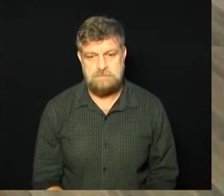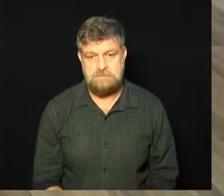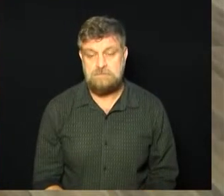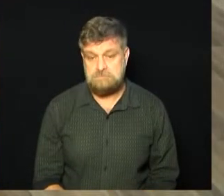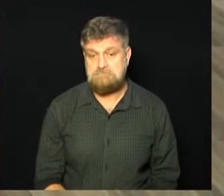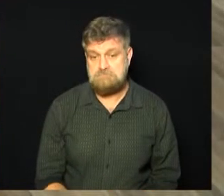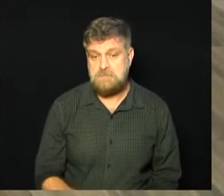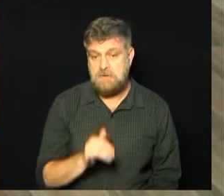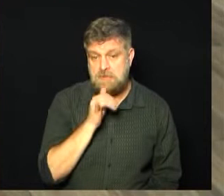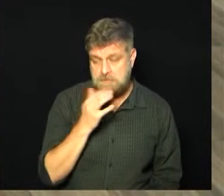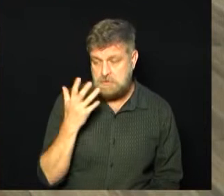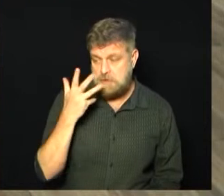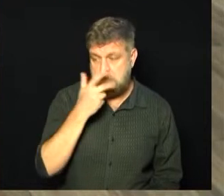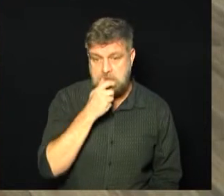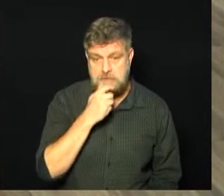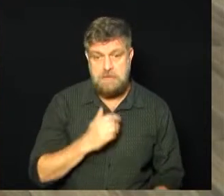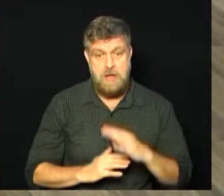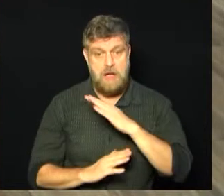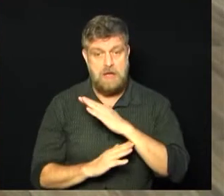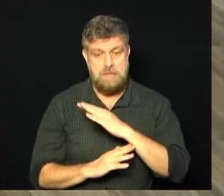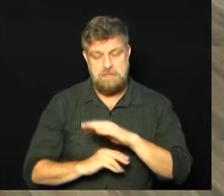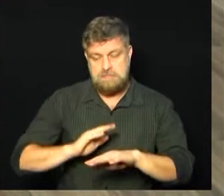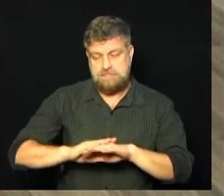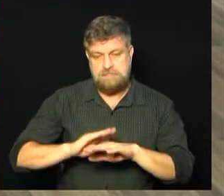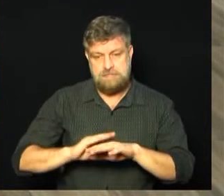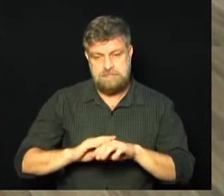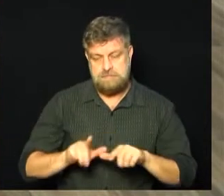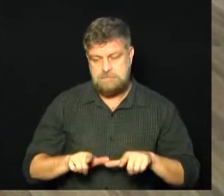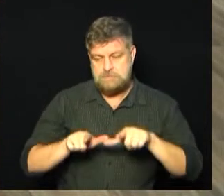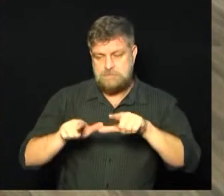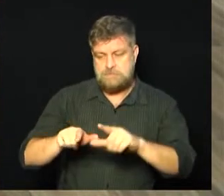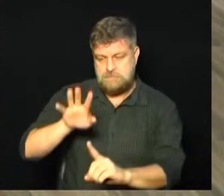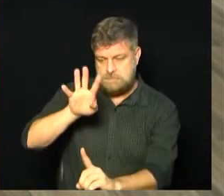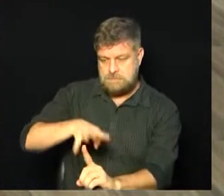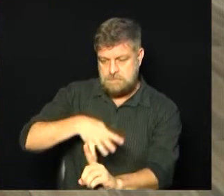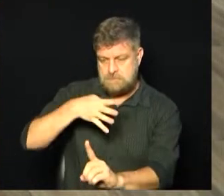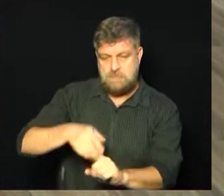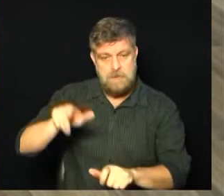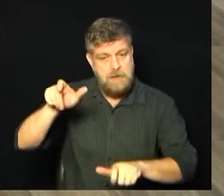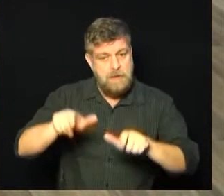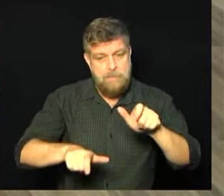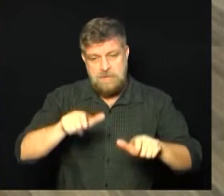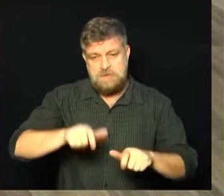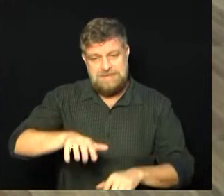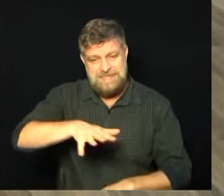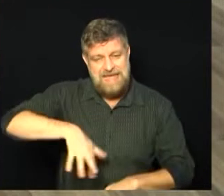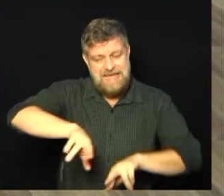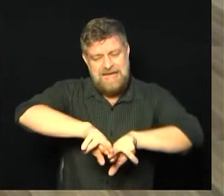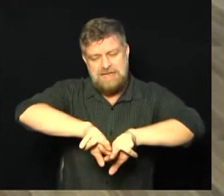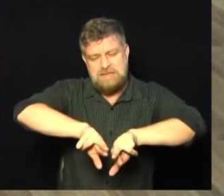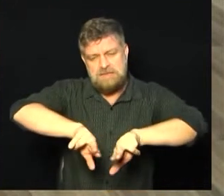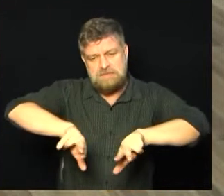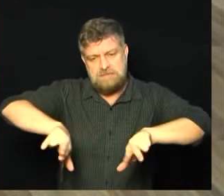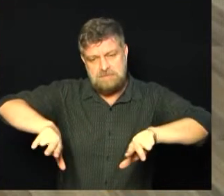Belo exemplo, e lembrando que a Câmara realiza solenidades para homenagear personalidades em diversas ações, em